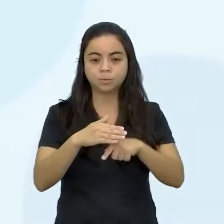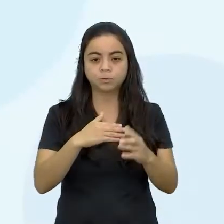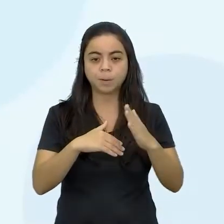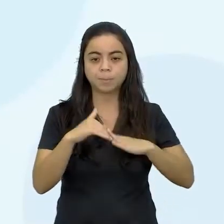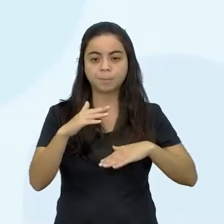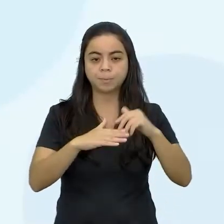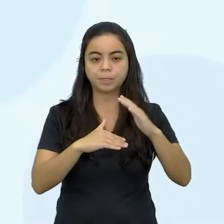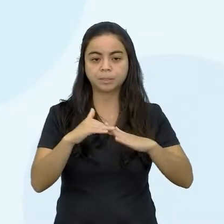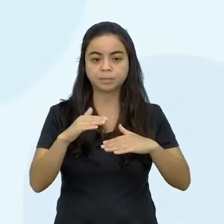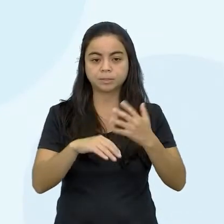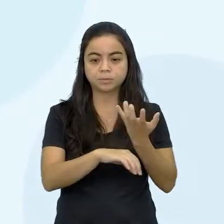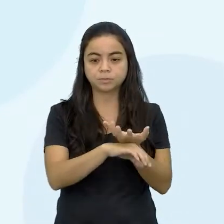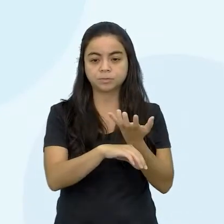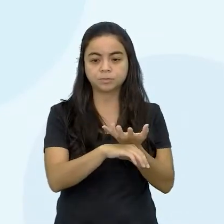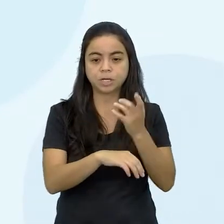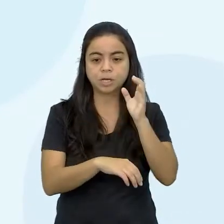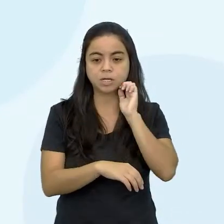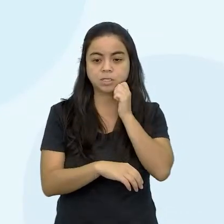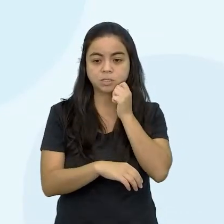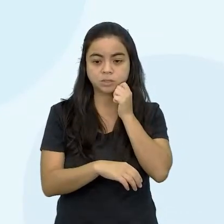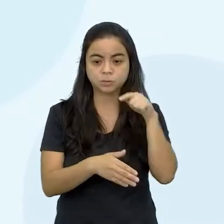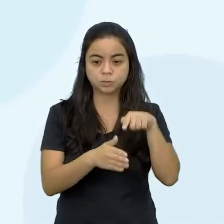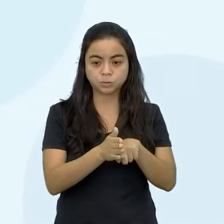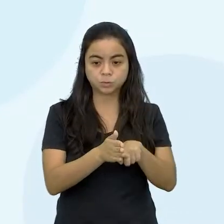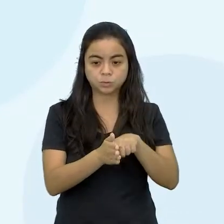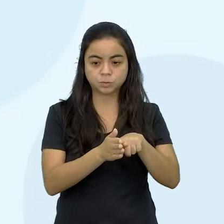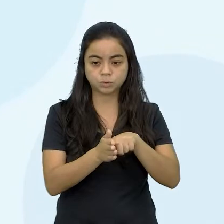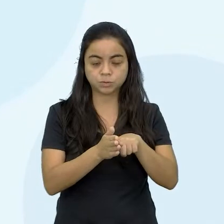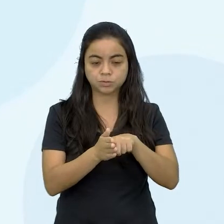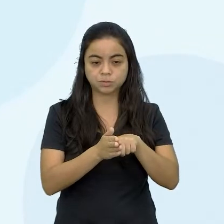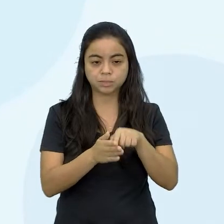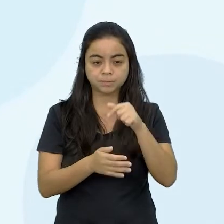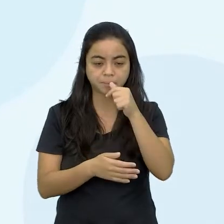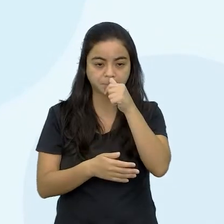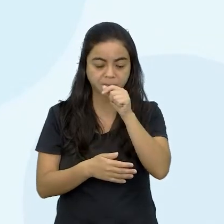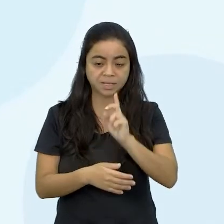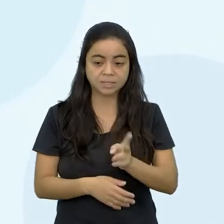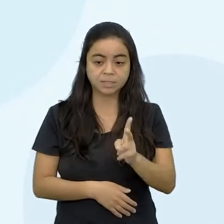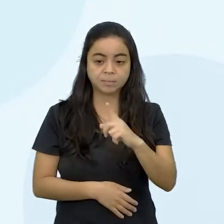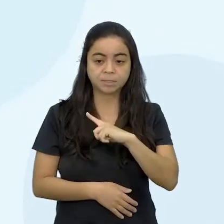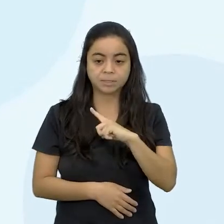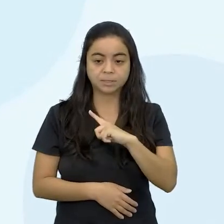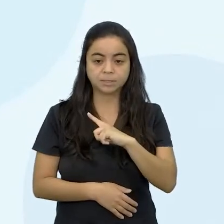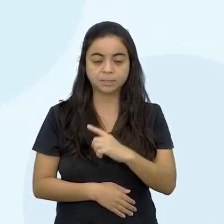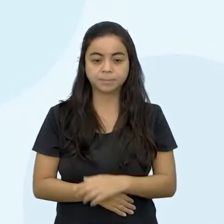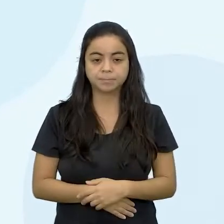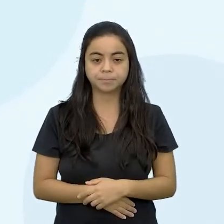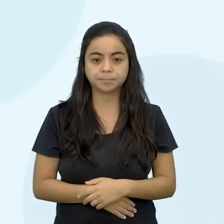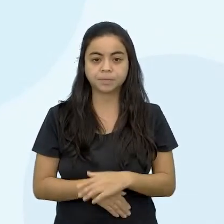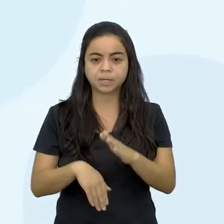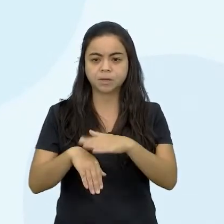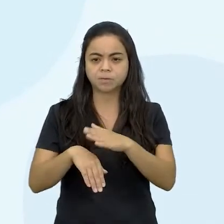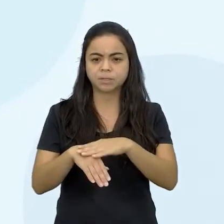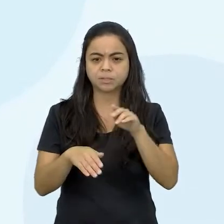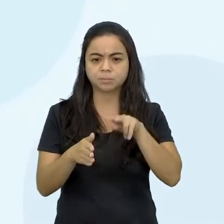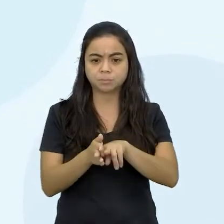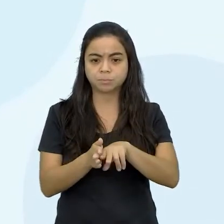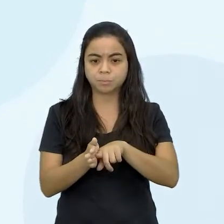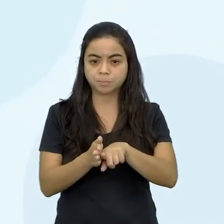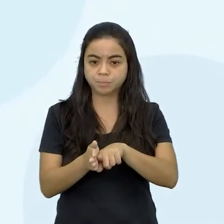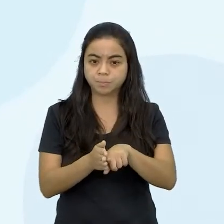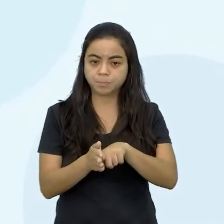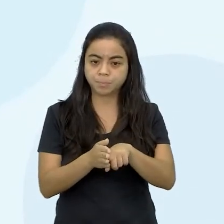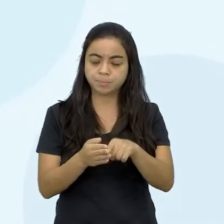habilidades relacionadas ao eixo investigação científica que a gente tem sempre que tem aí na antena realizar uma pesquisa bibliográfica